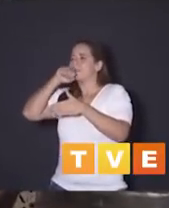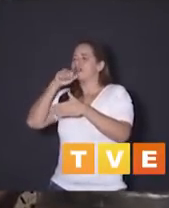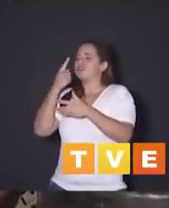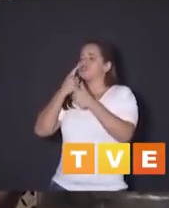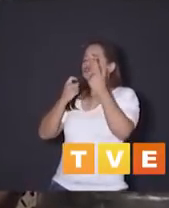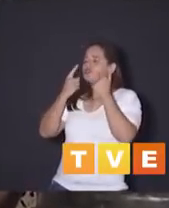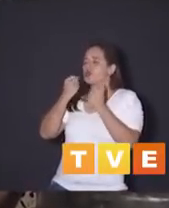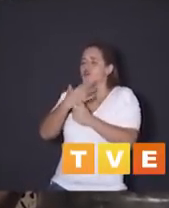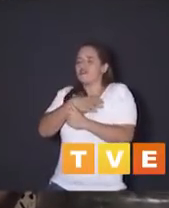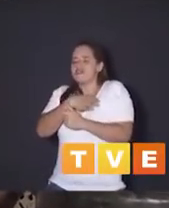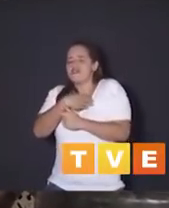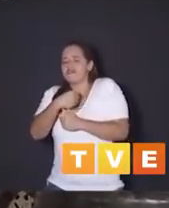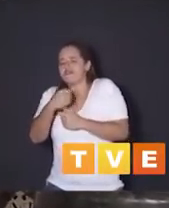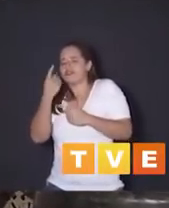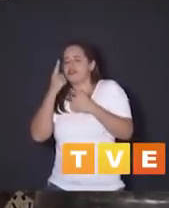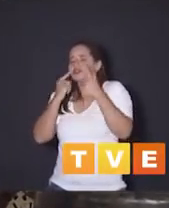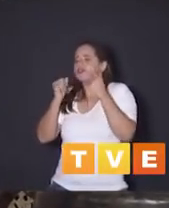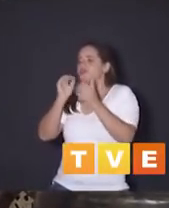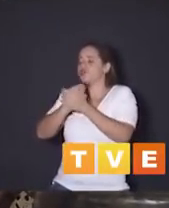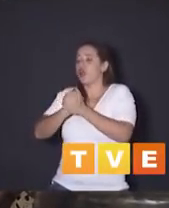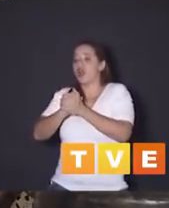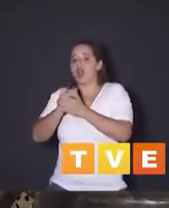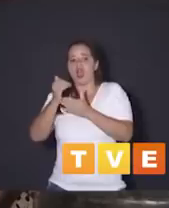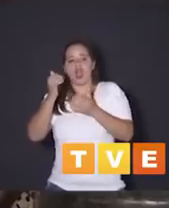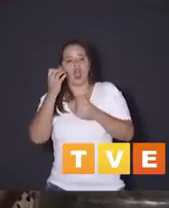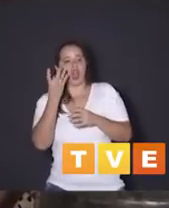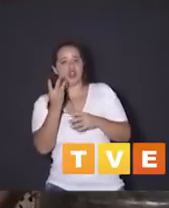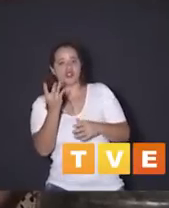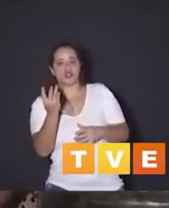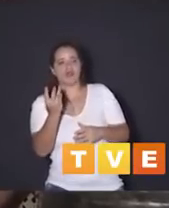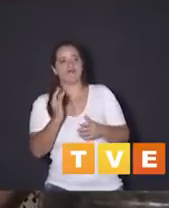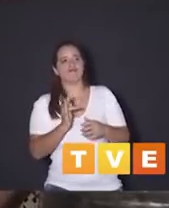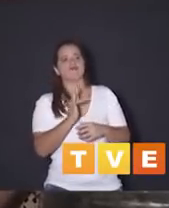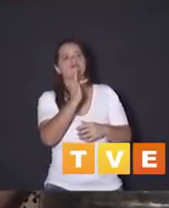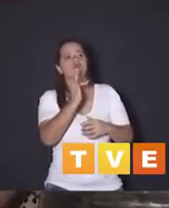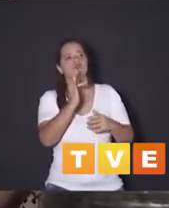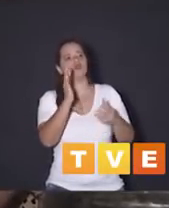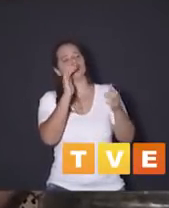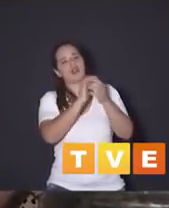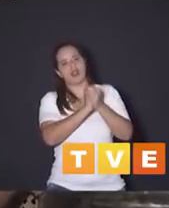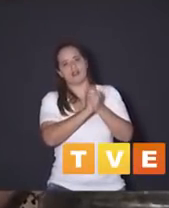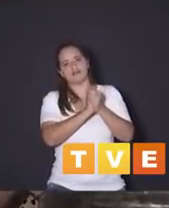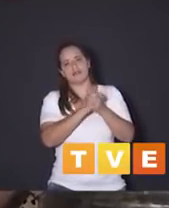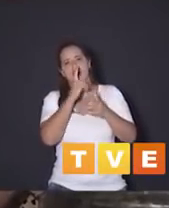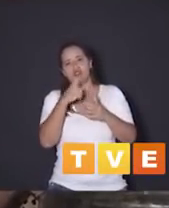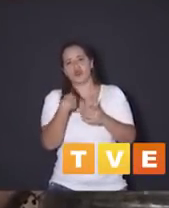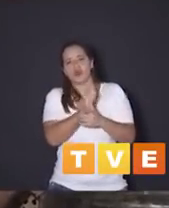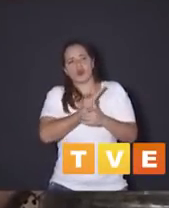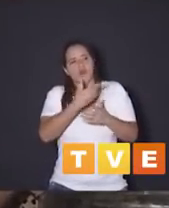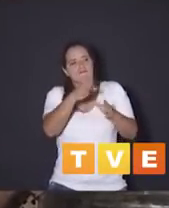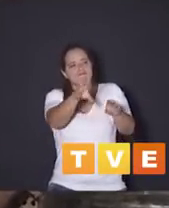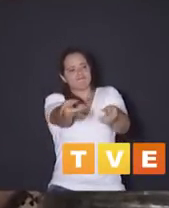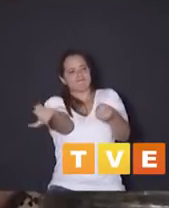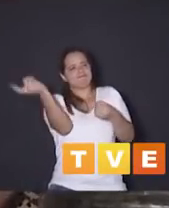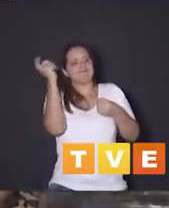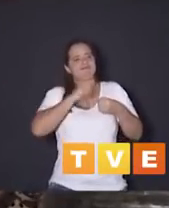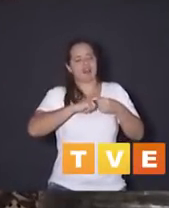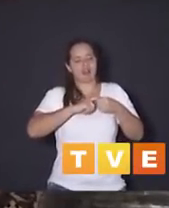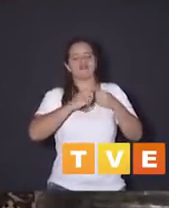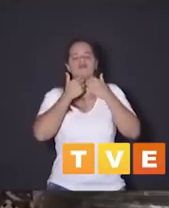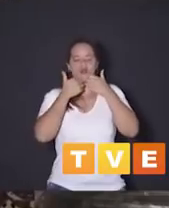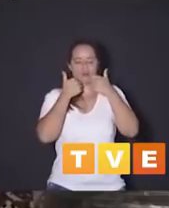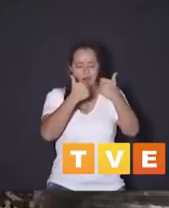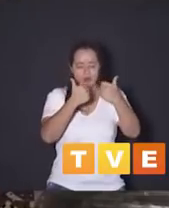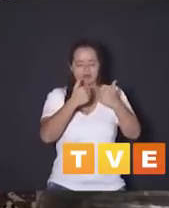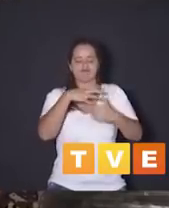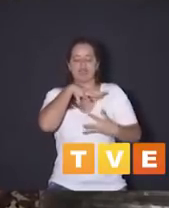quantas noivas ficaram por casar para que fosse nosso o mar valeu a pena tudo vale a pena se a alma